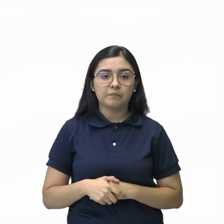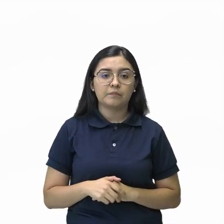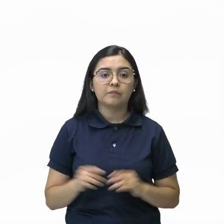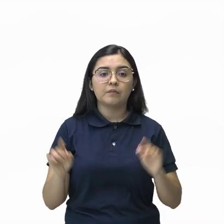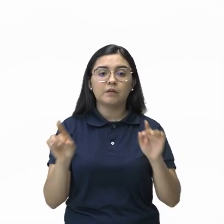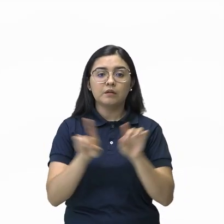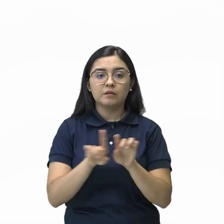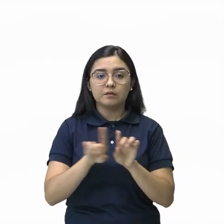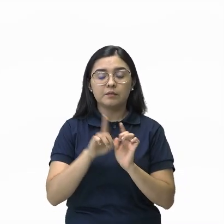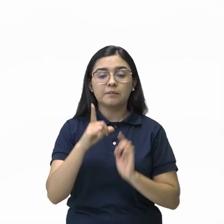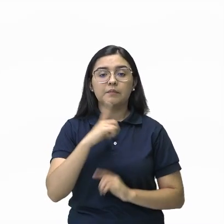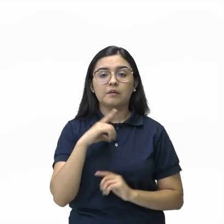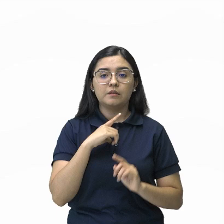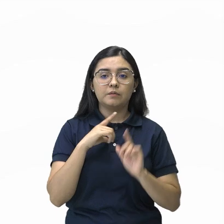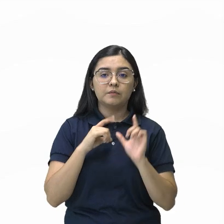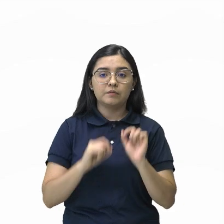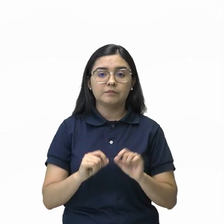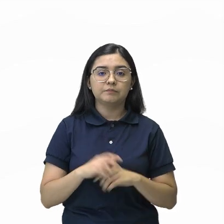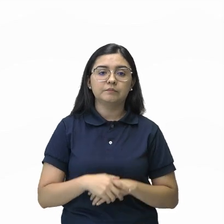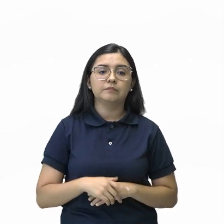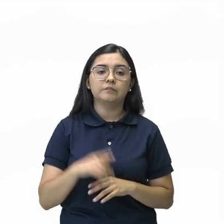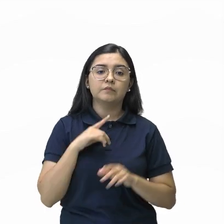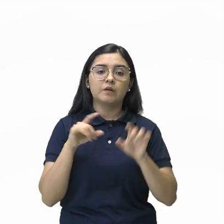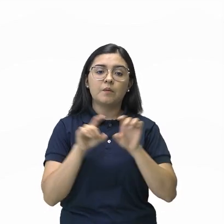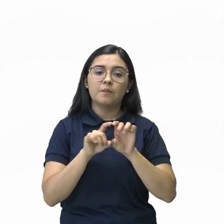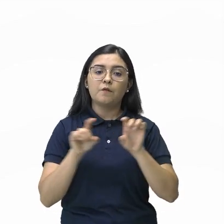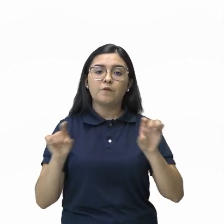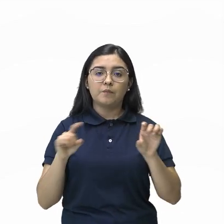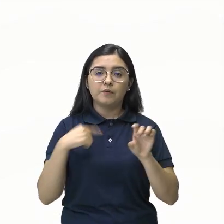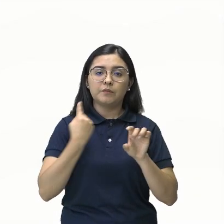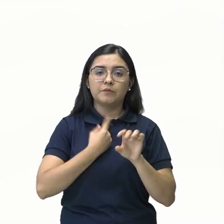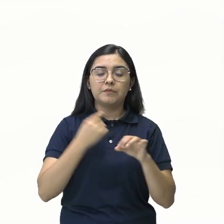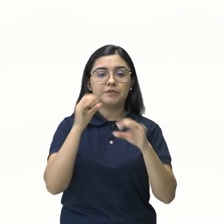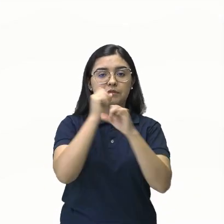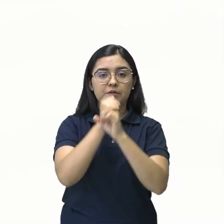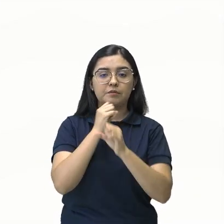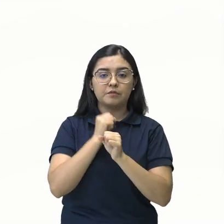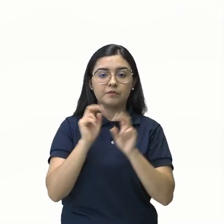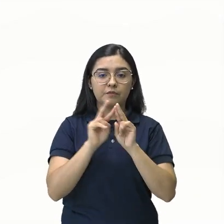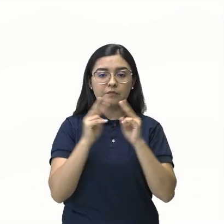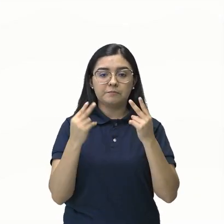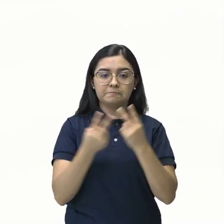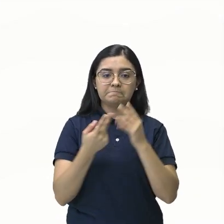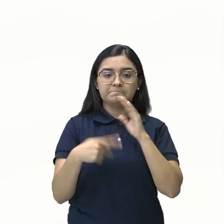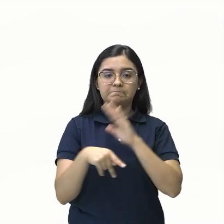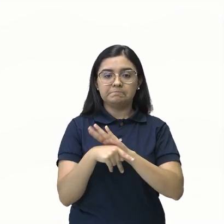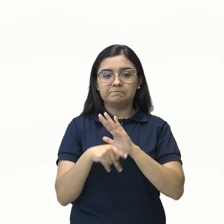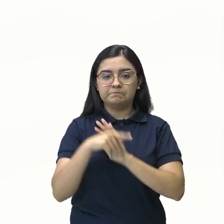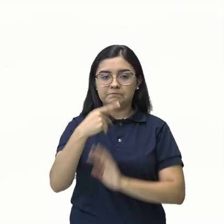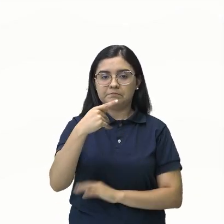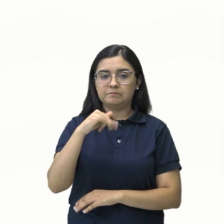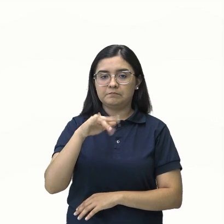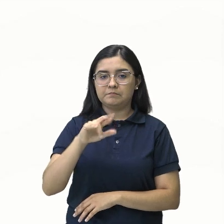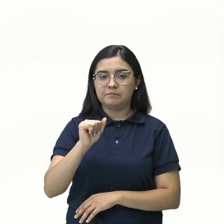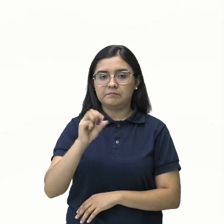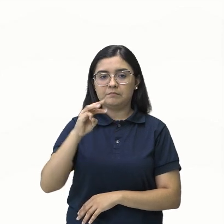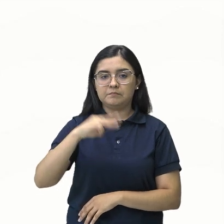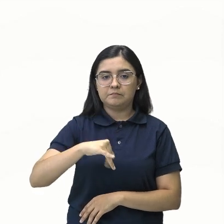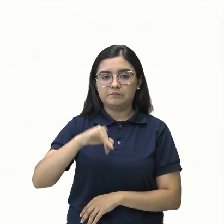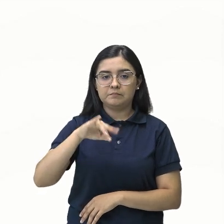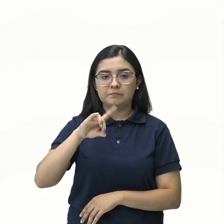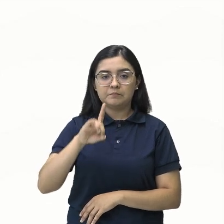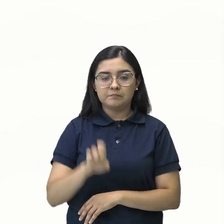Também temos, lógico, uma formulazinha para a gente calcular o volume da pirâmide.